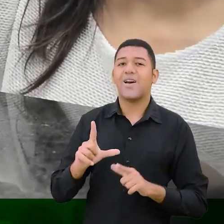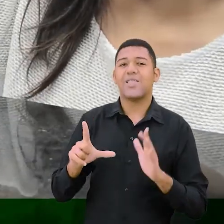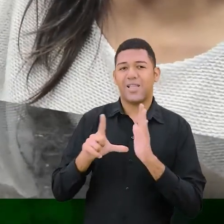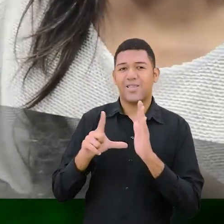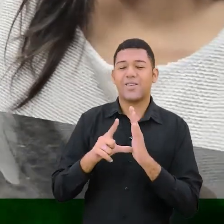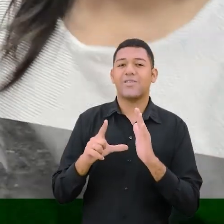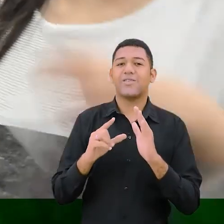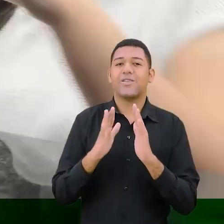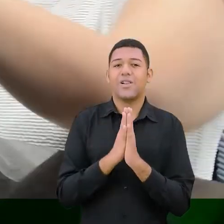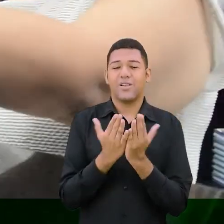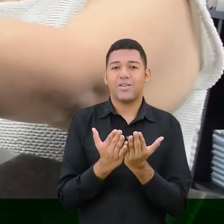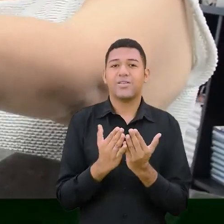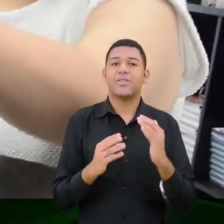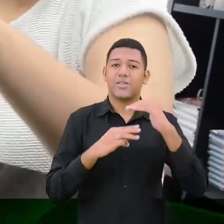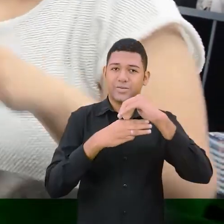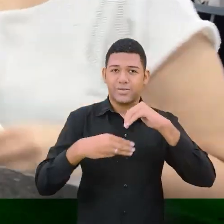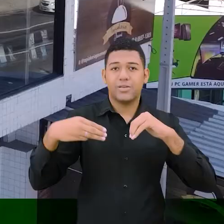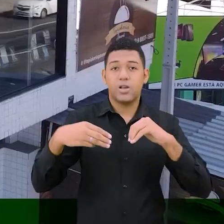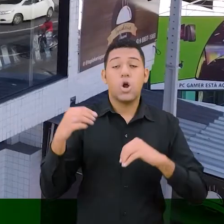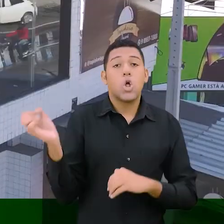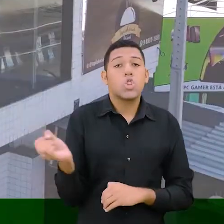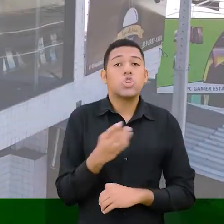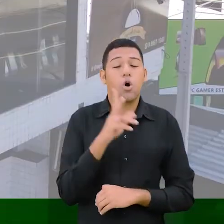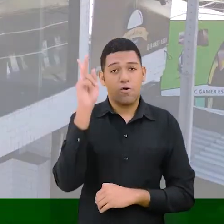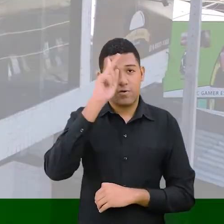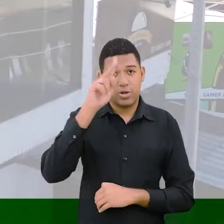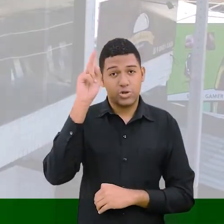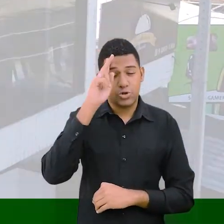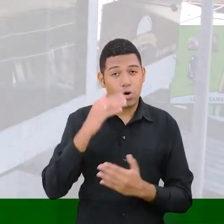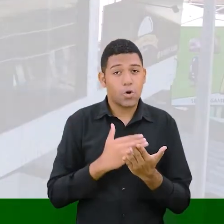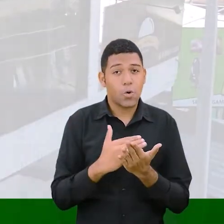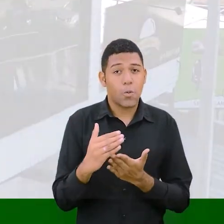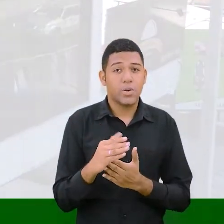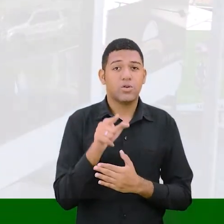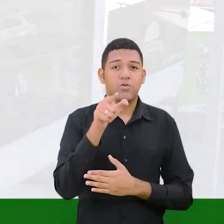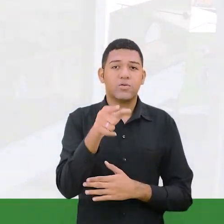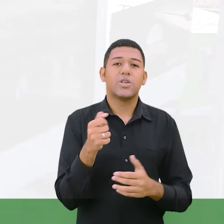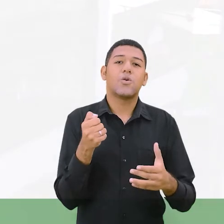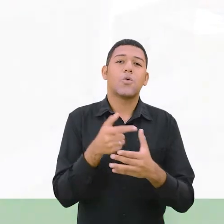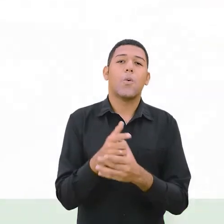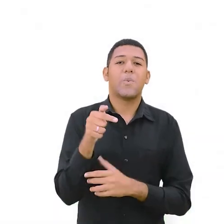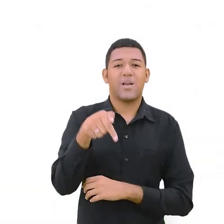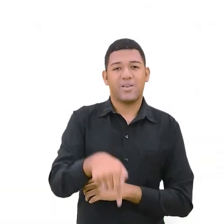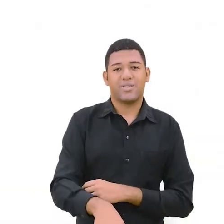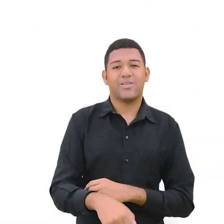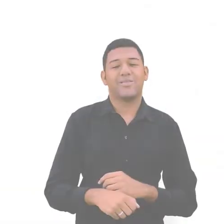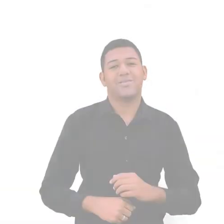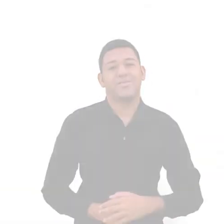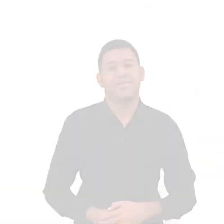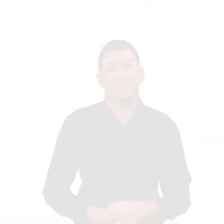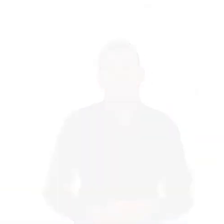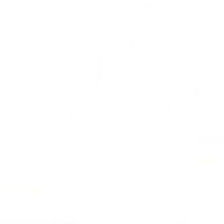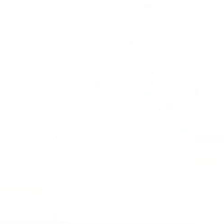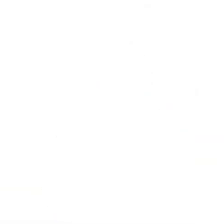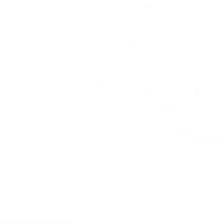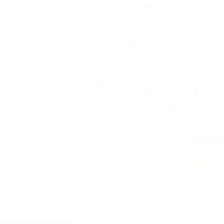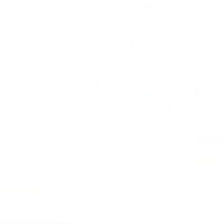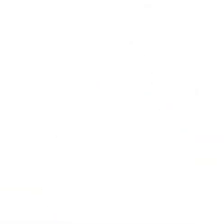vai na livraria arca missionária uma nova história começa quando você compra aqui ó